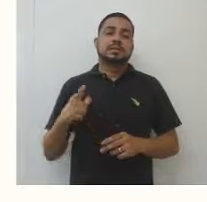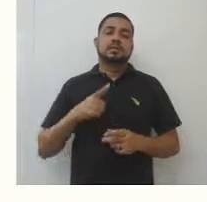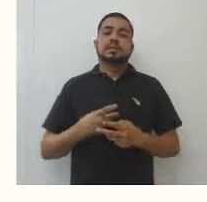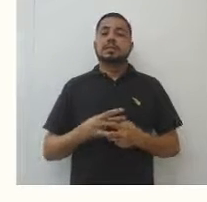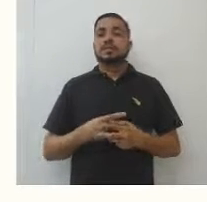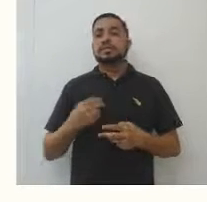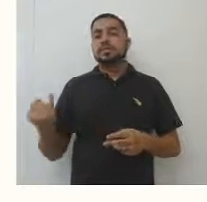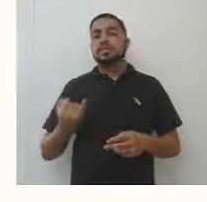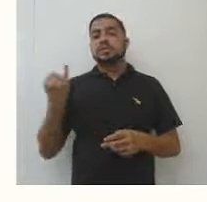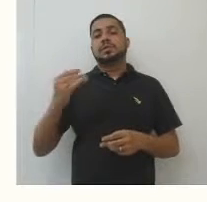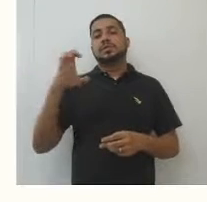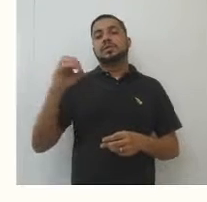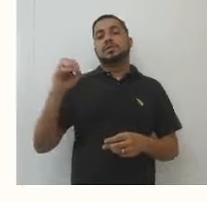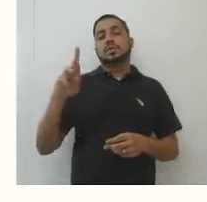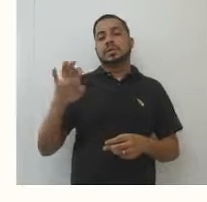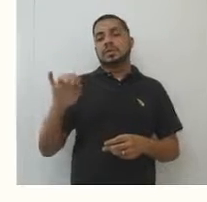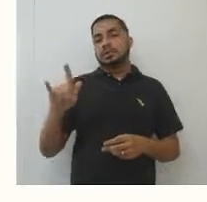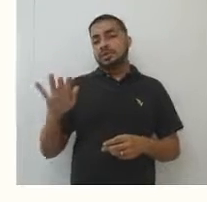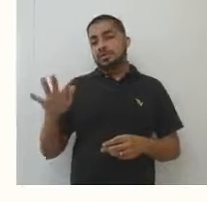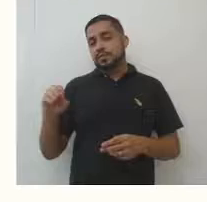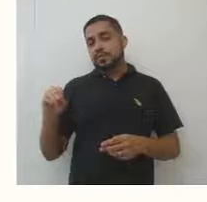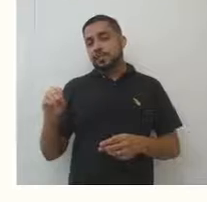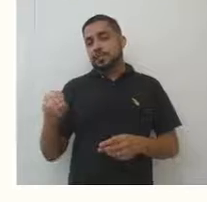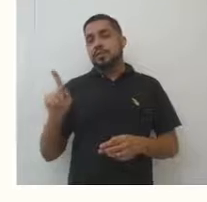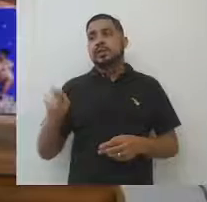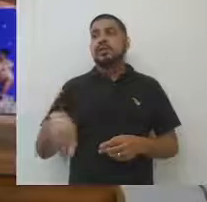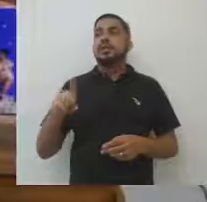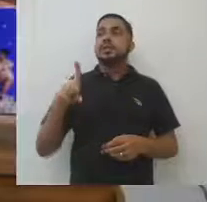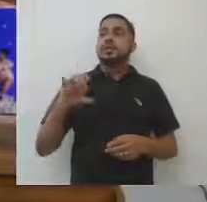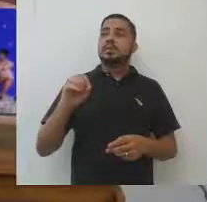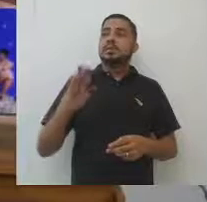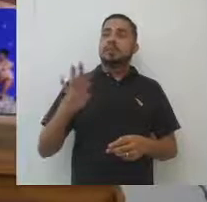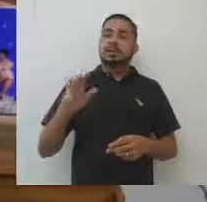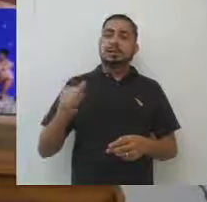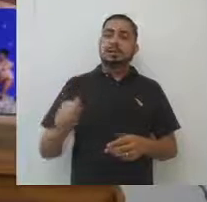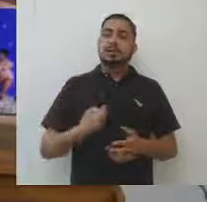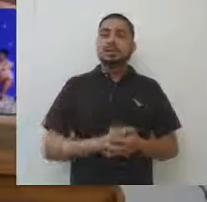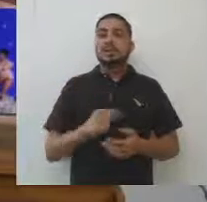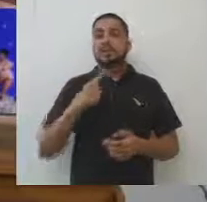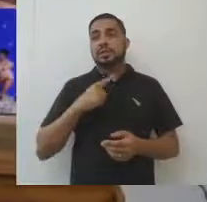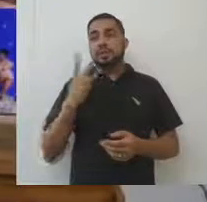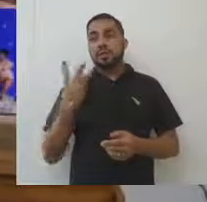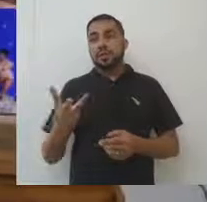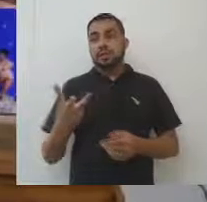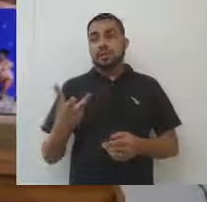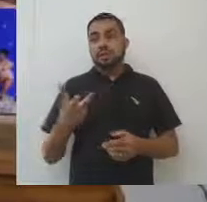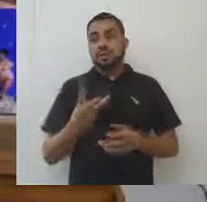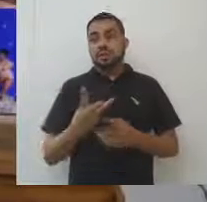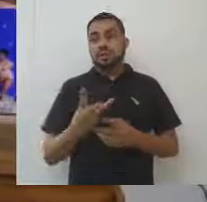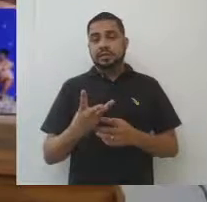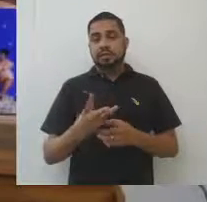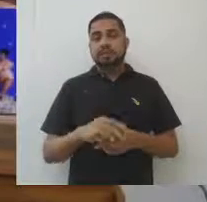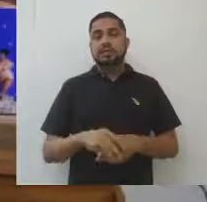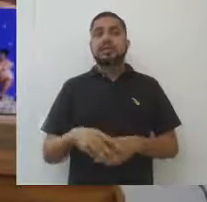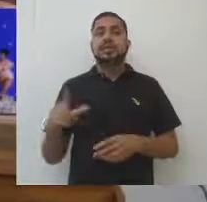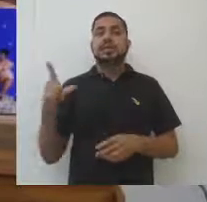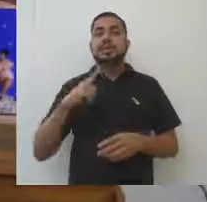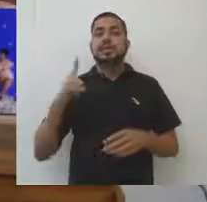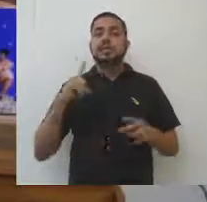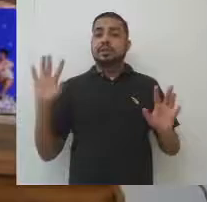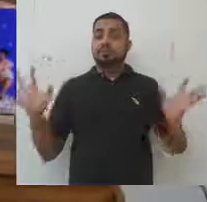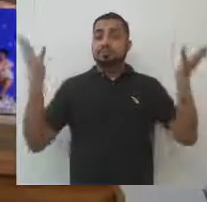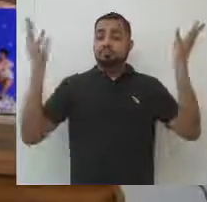coreógrafos no Brasil. E uma delas é Deborah Cook. Então, eu trouxe 3 espetáculos dela aqui,